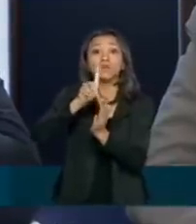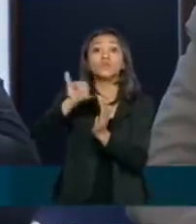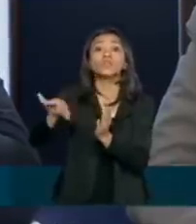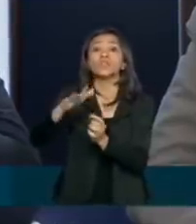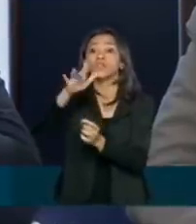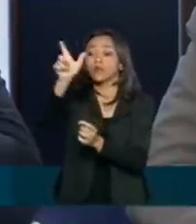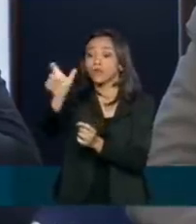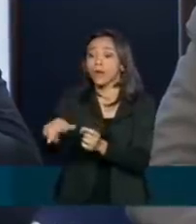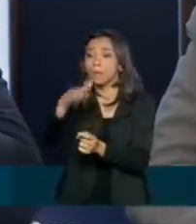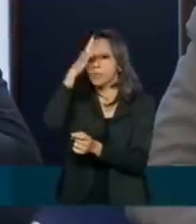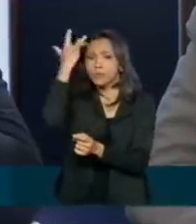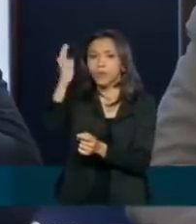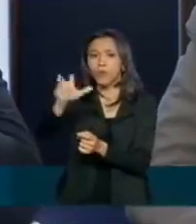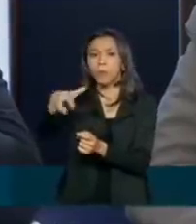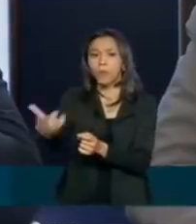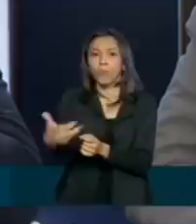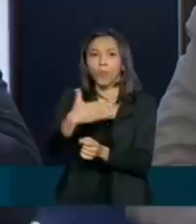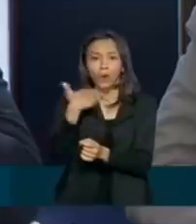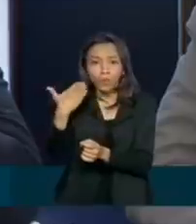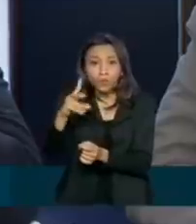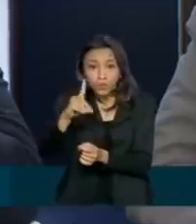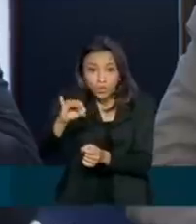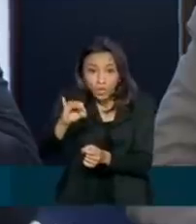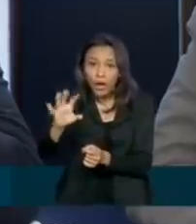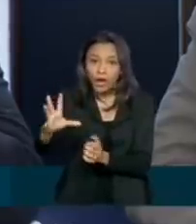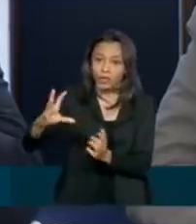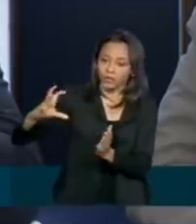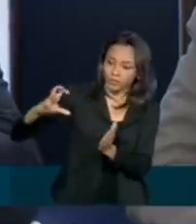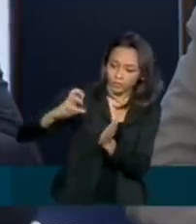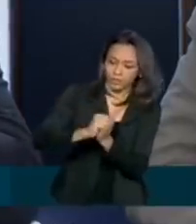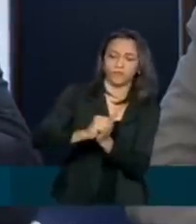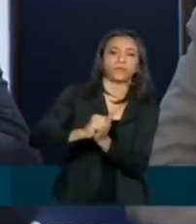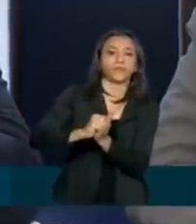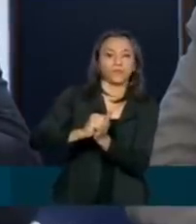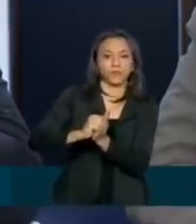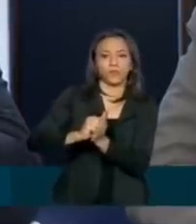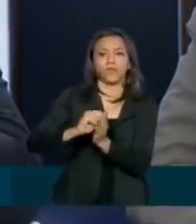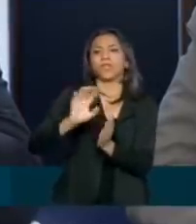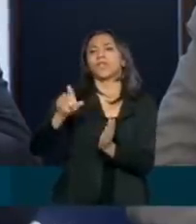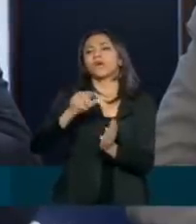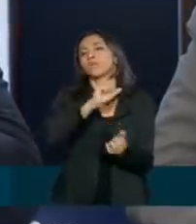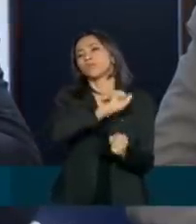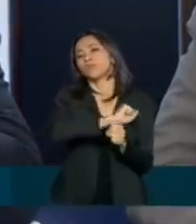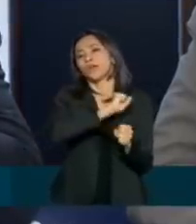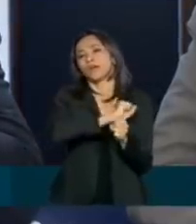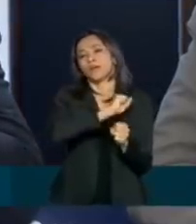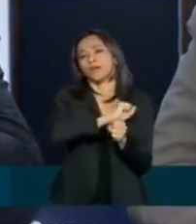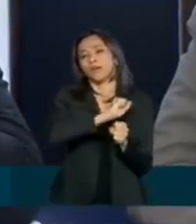morreu, e não no dia que foi registrado no boletim de